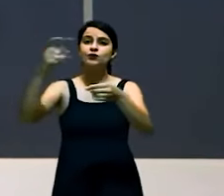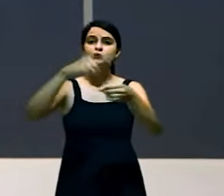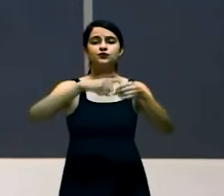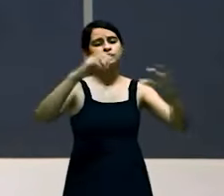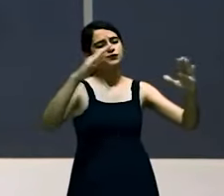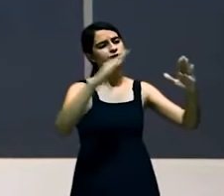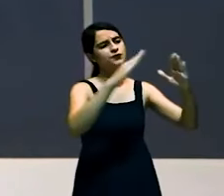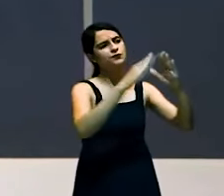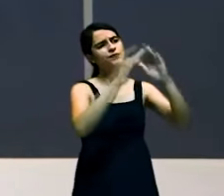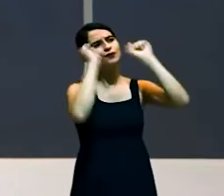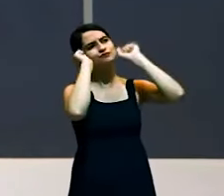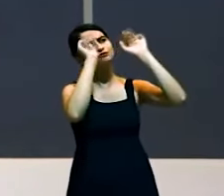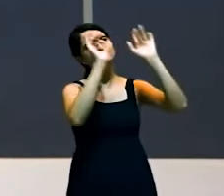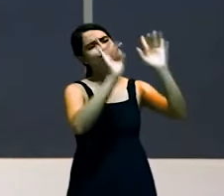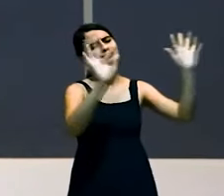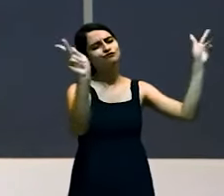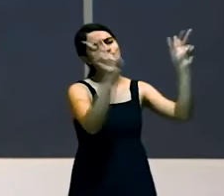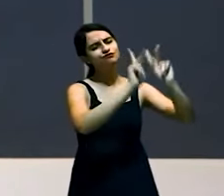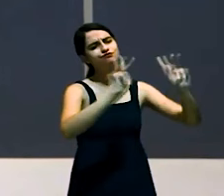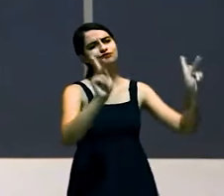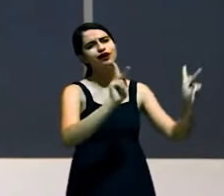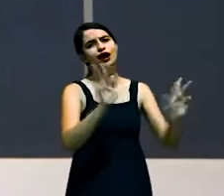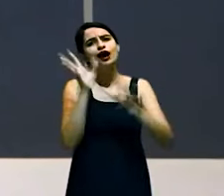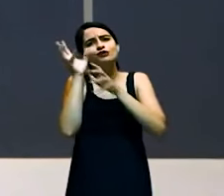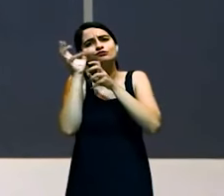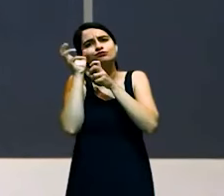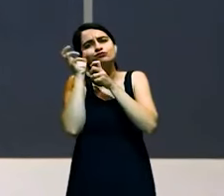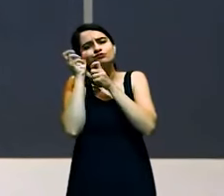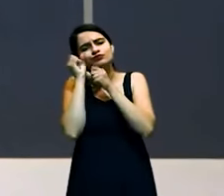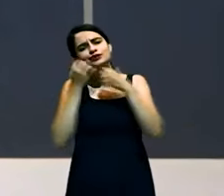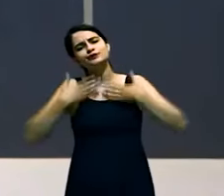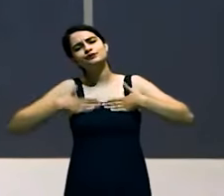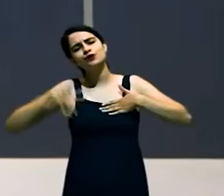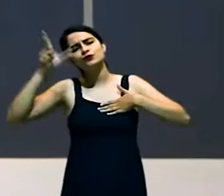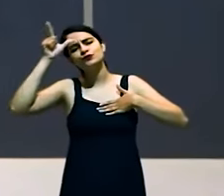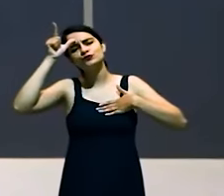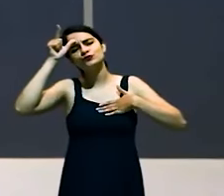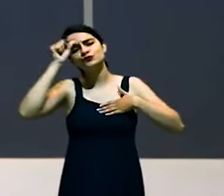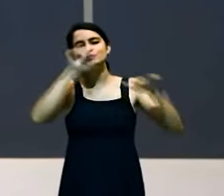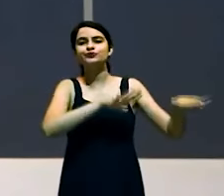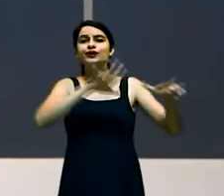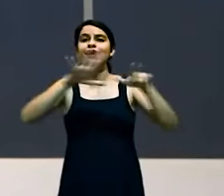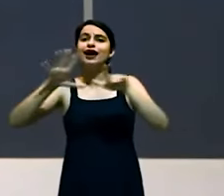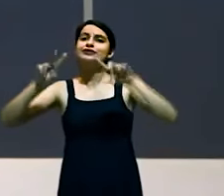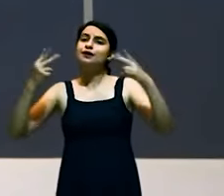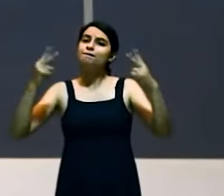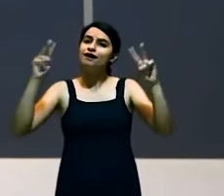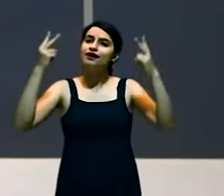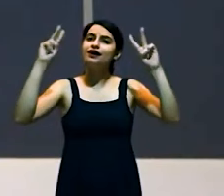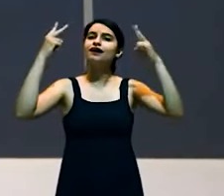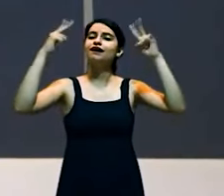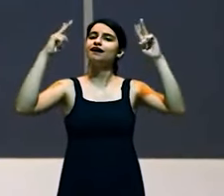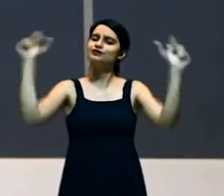dando-nos uma noite de paz e um sono bom, um sono tranquilo. Uma semana de vitória na Tua presença,